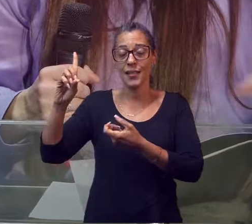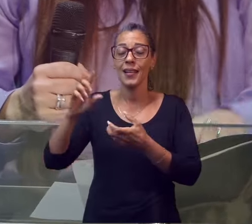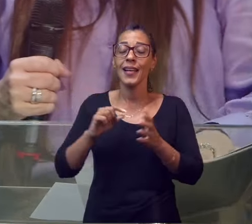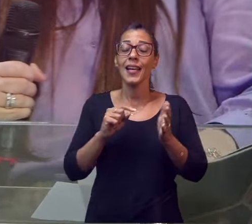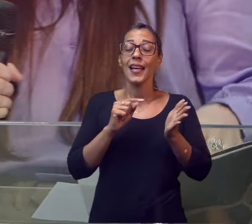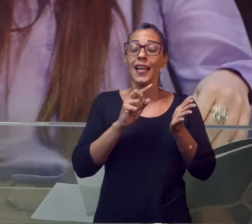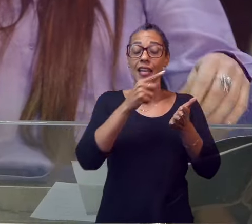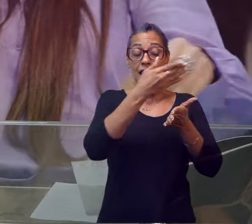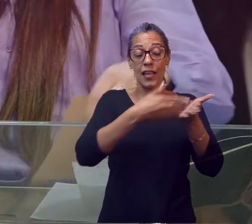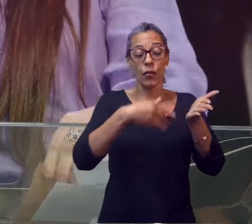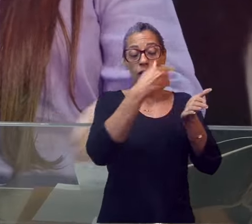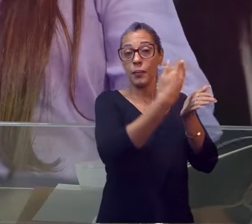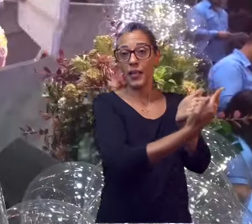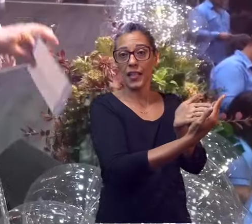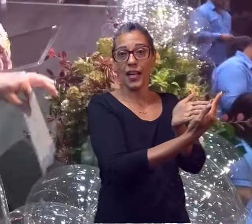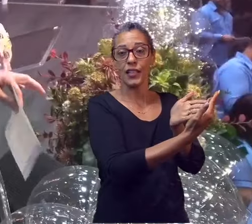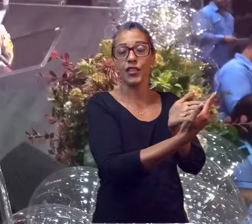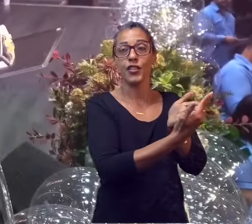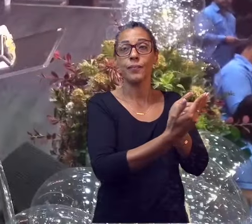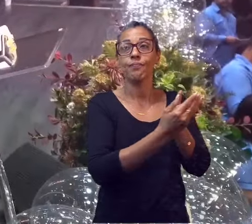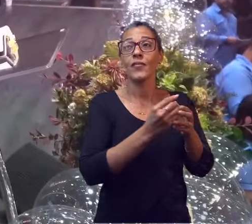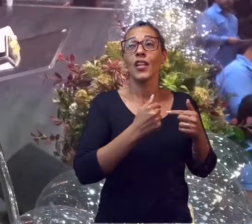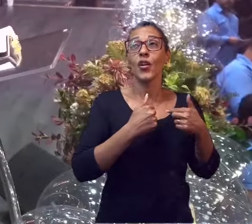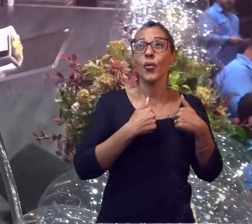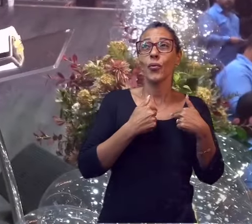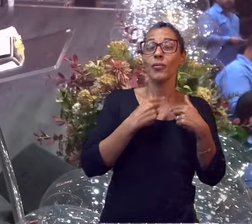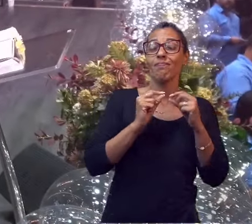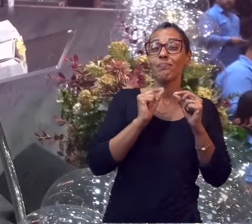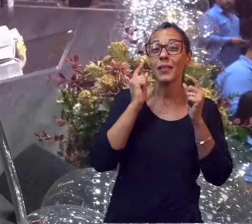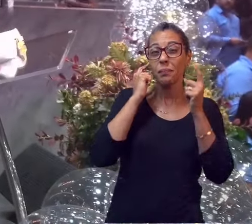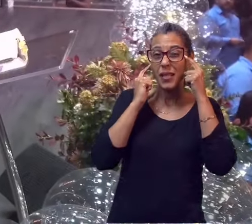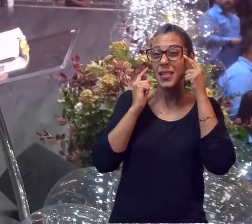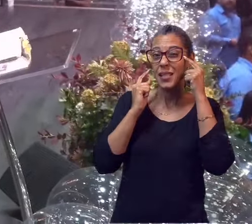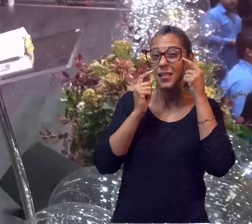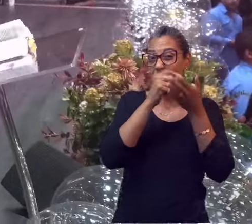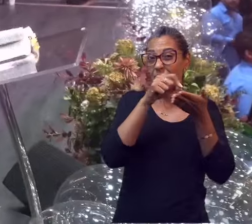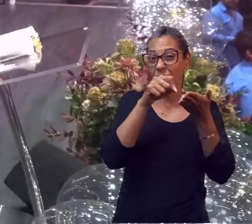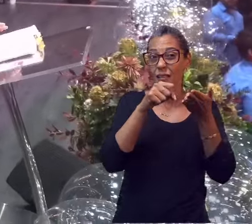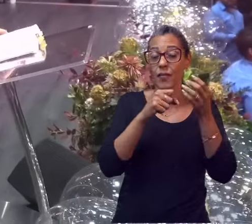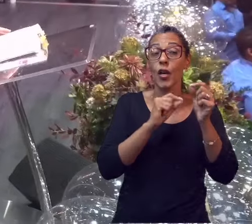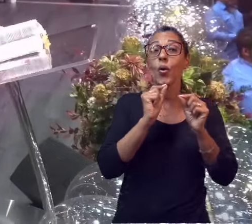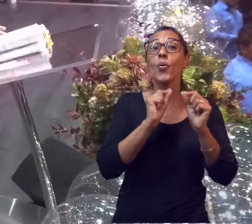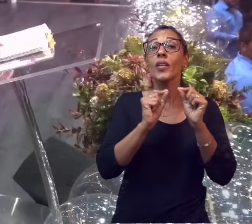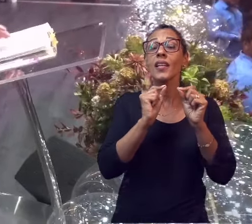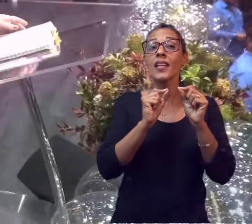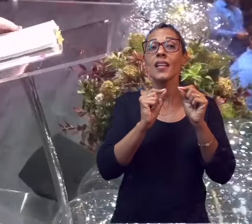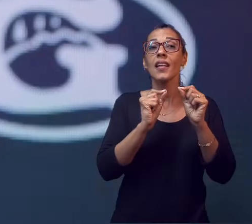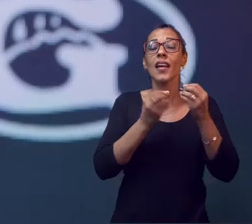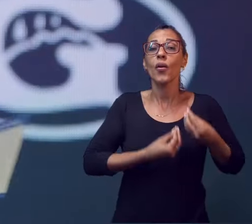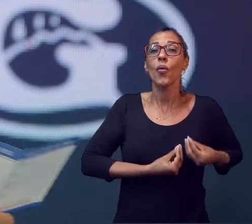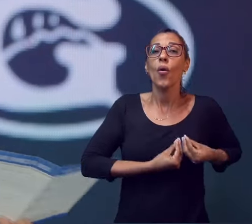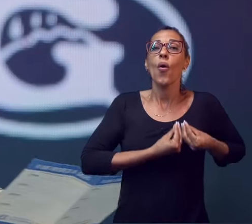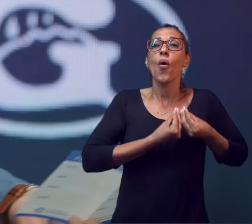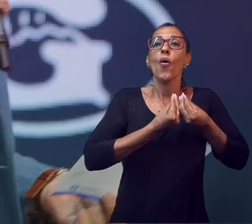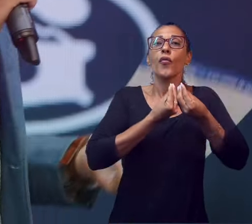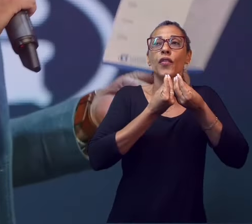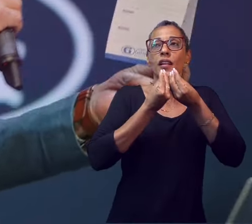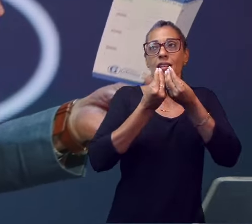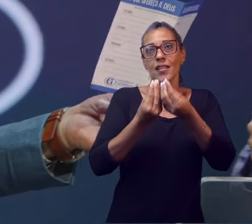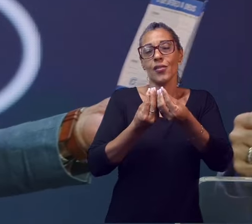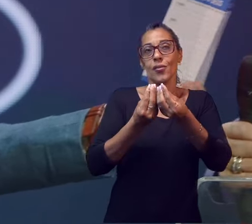ponha dentro da sua Bíblia ou Coloque aqui nesta arca de oração e cada terça-feira no cu da Vitória estaremos